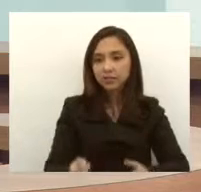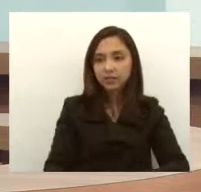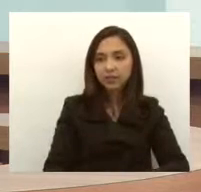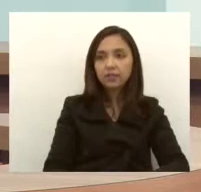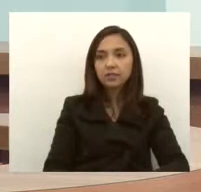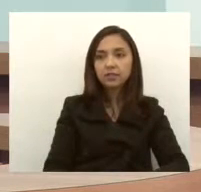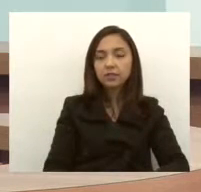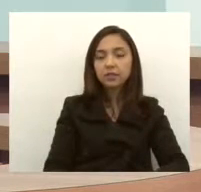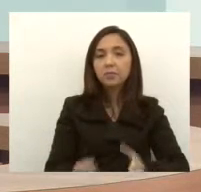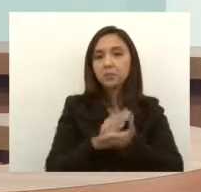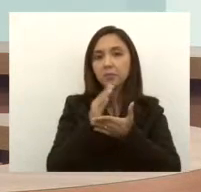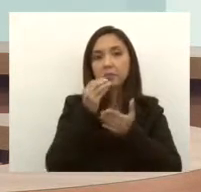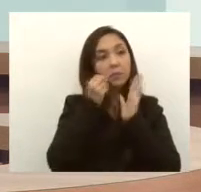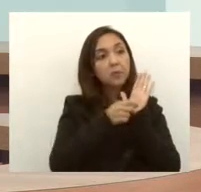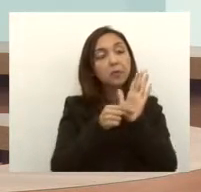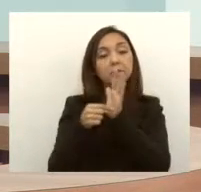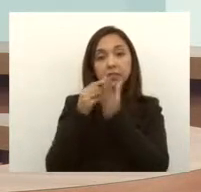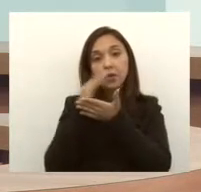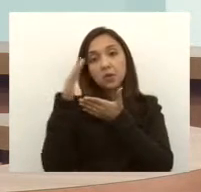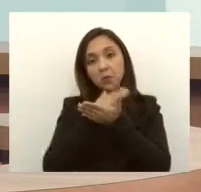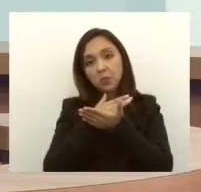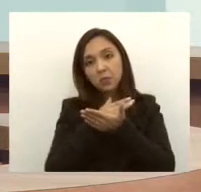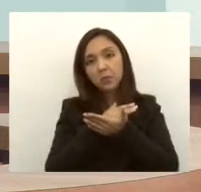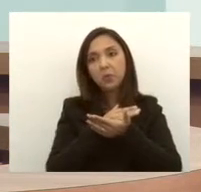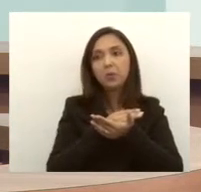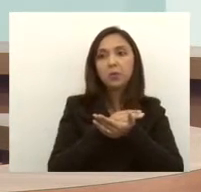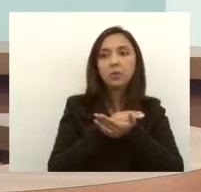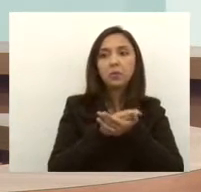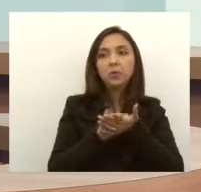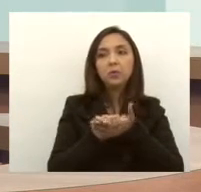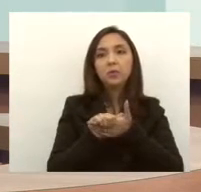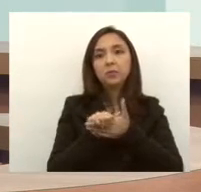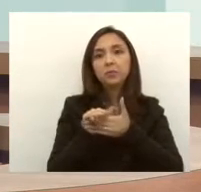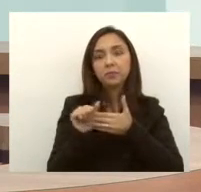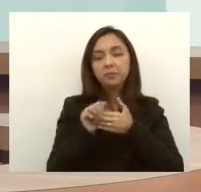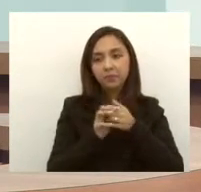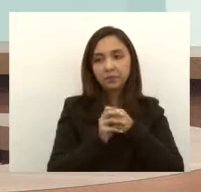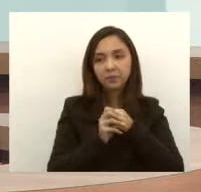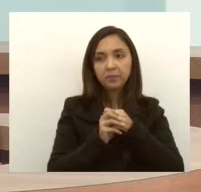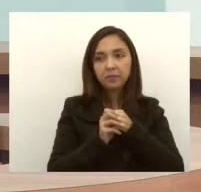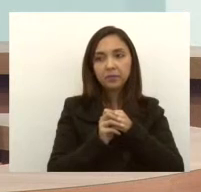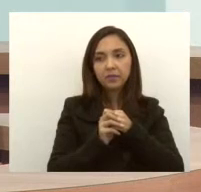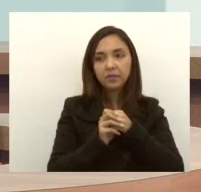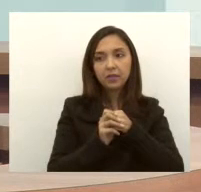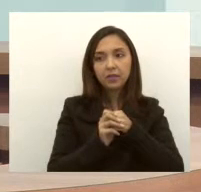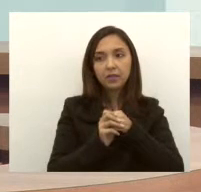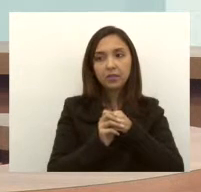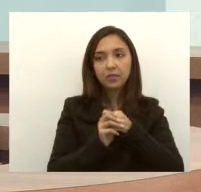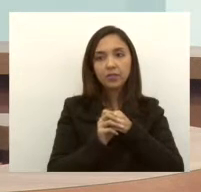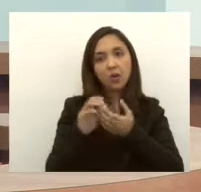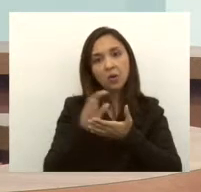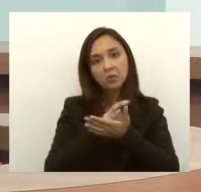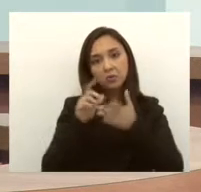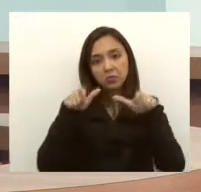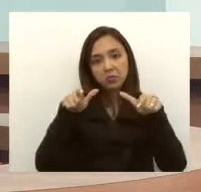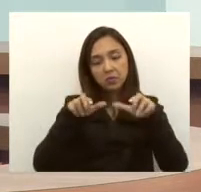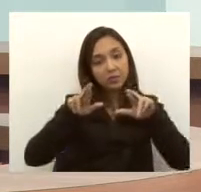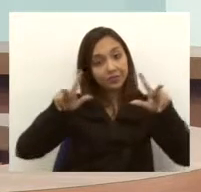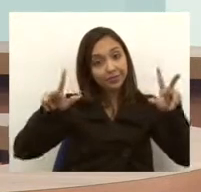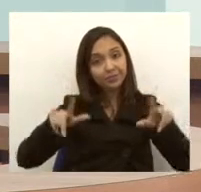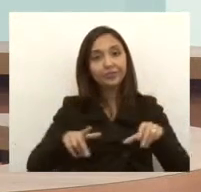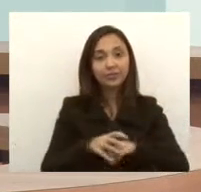hora de mostrar para algumas entidades aí, né, aquelas... Senhor prefeito, lá tem palco, tem som,